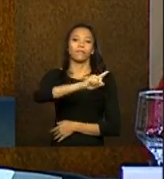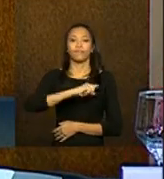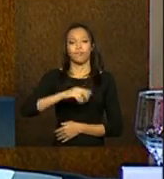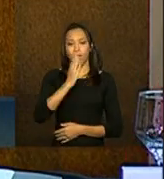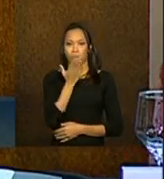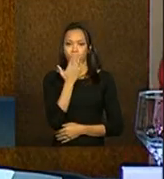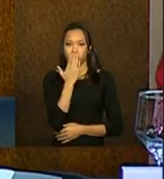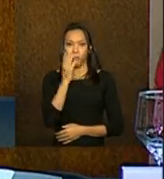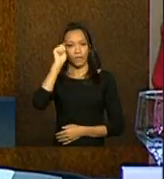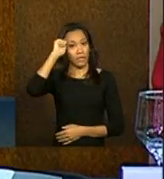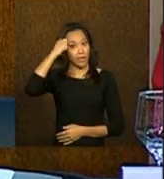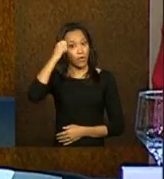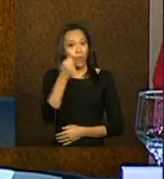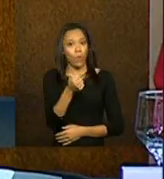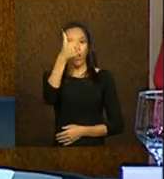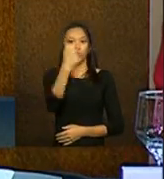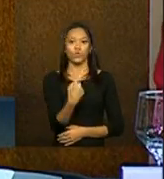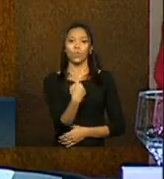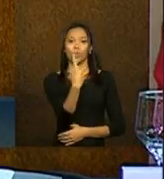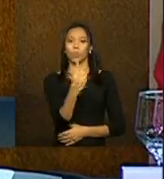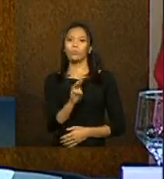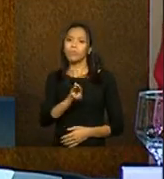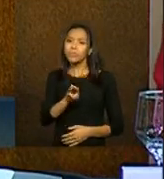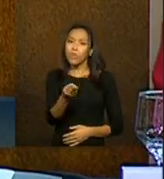negros. São quase 1.931.000